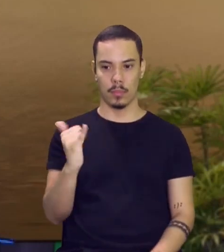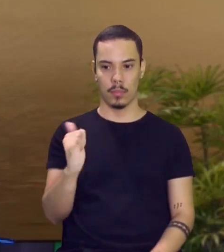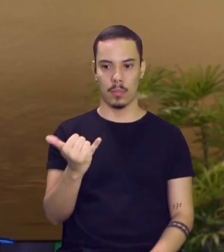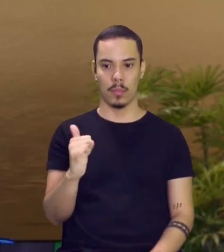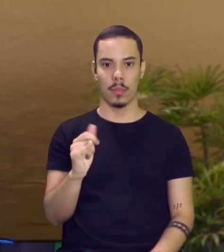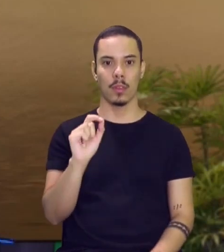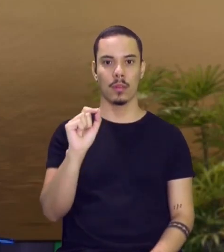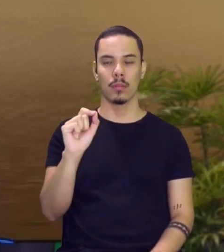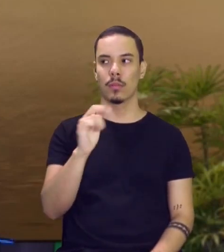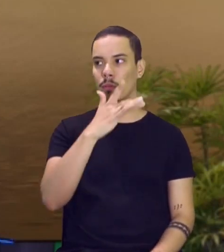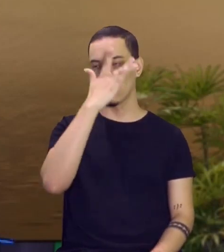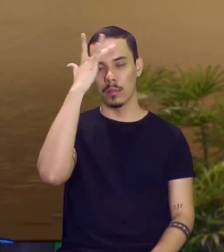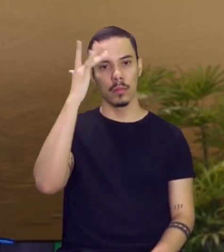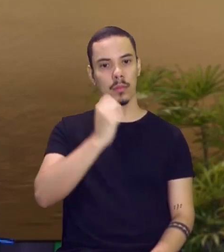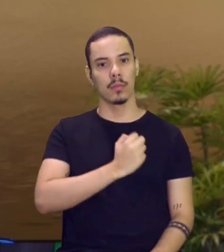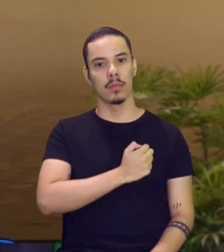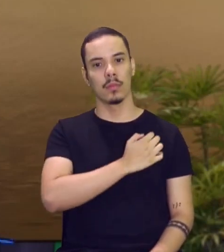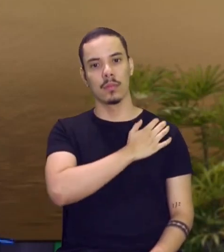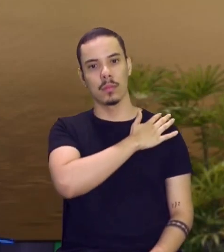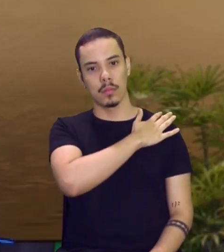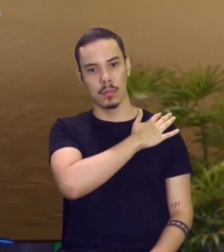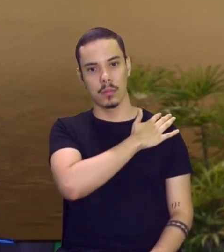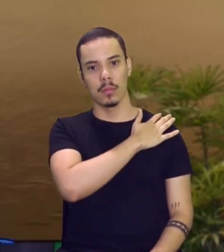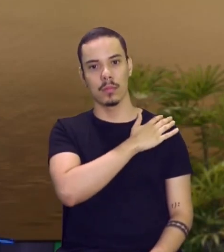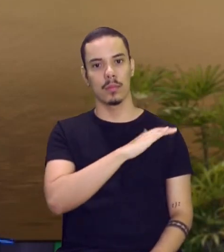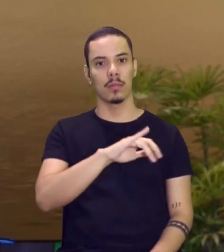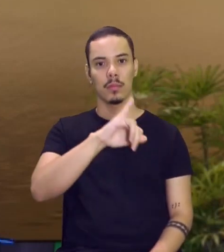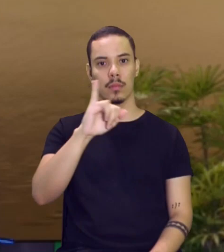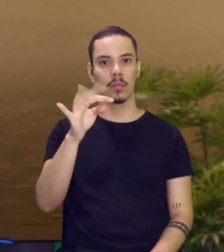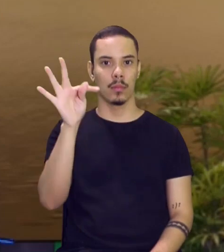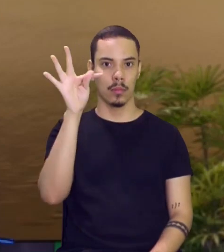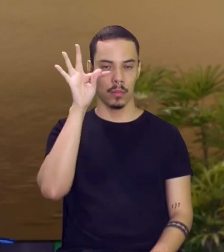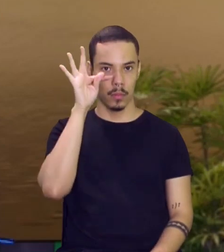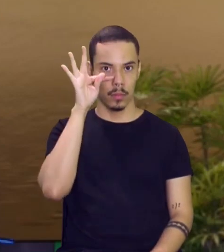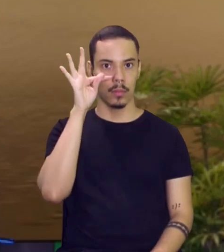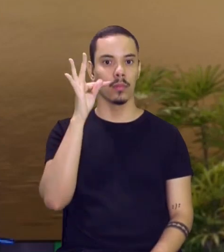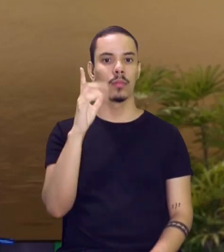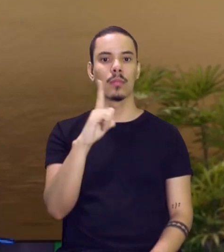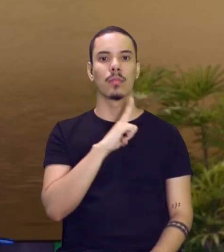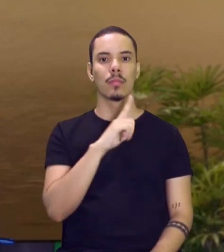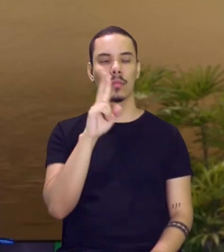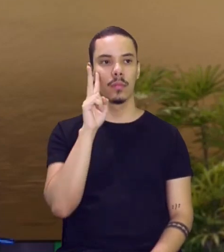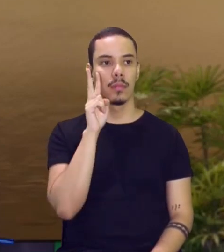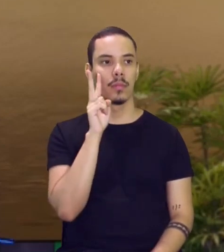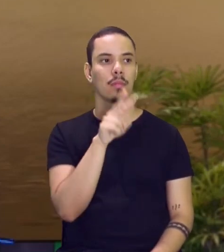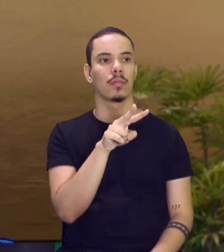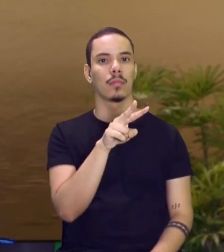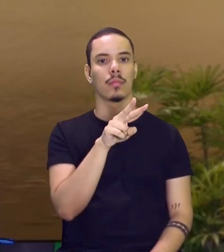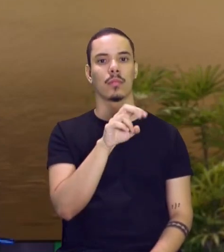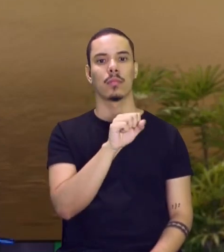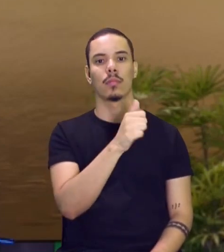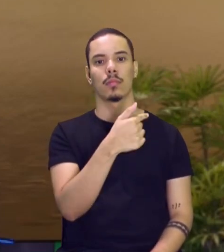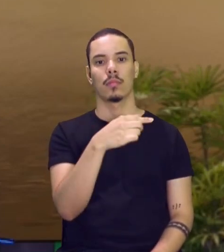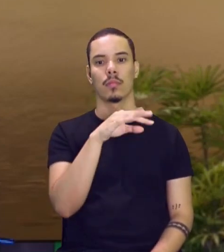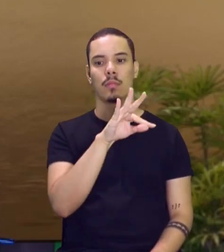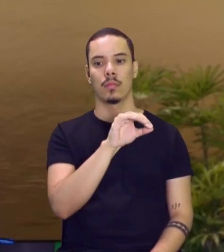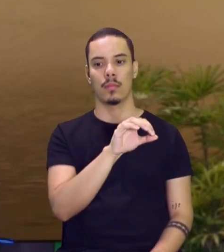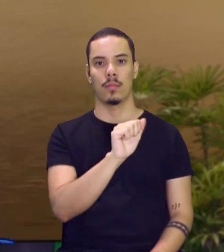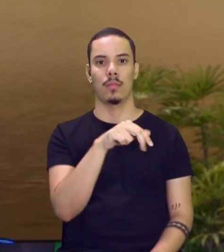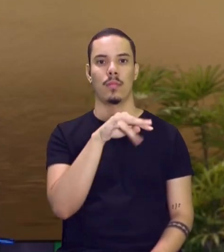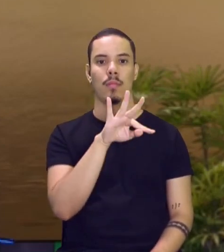o Coronel Jorge Teixeira. Quando você vier a Porto Velho, você vai ter Santo Antônio, você vai ter